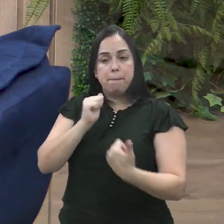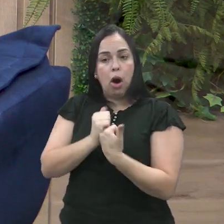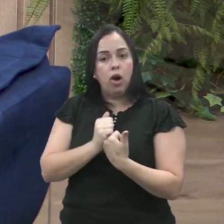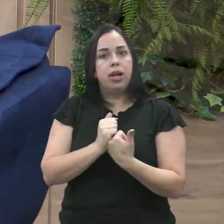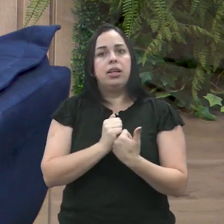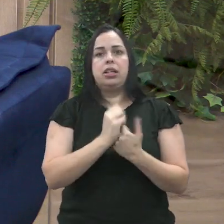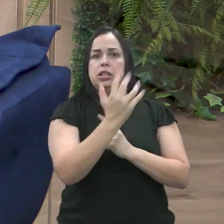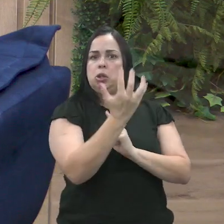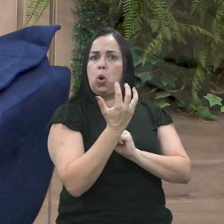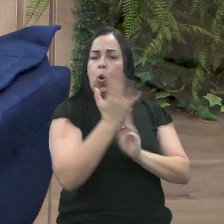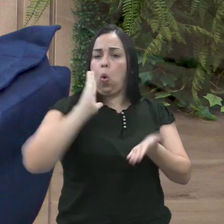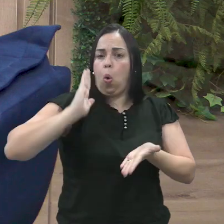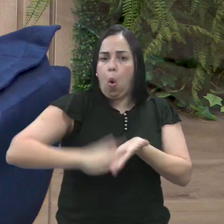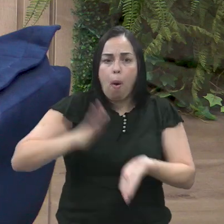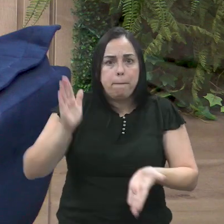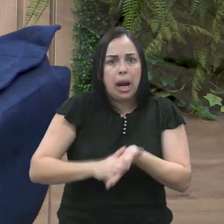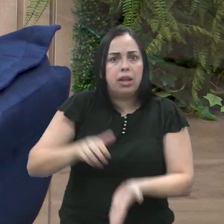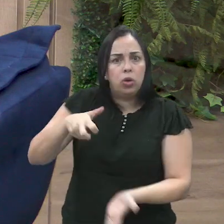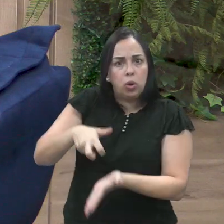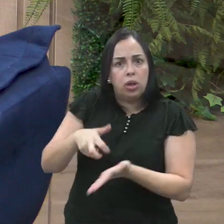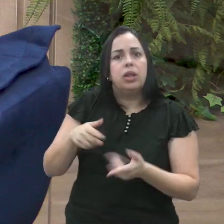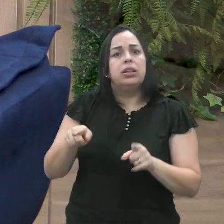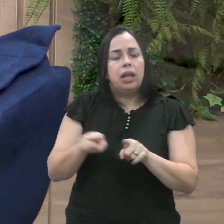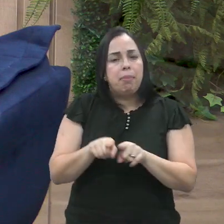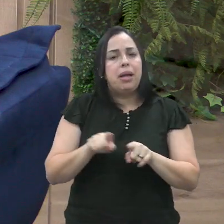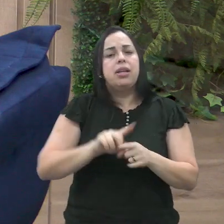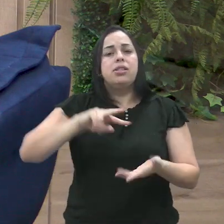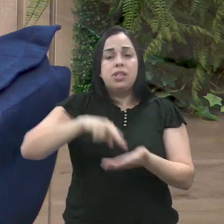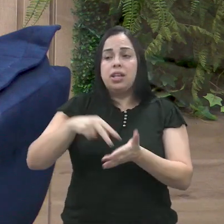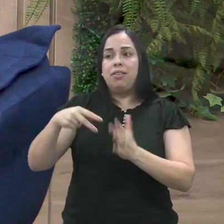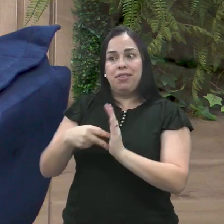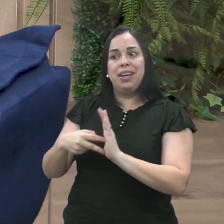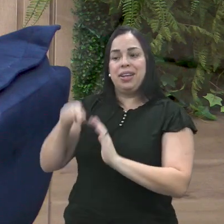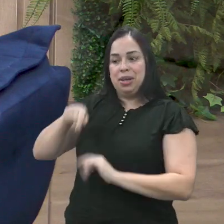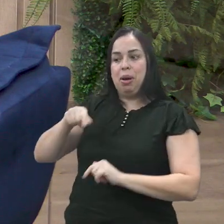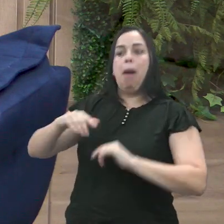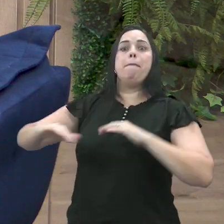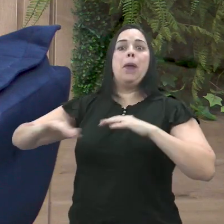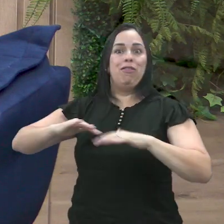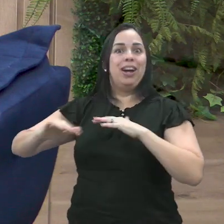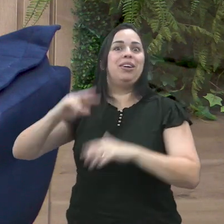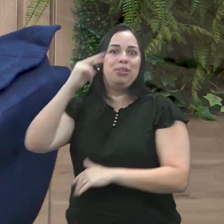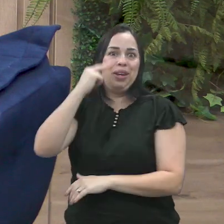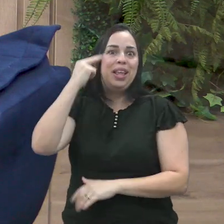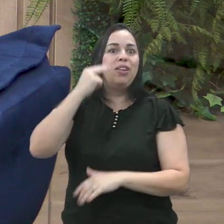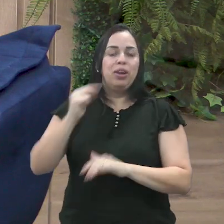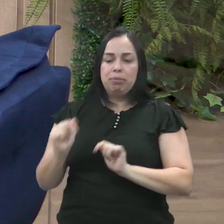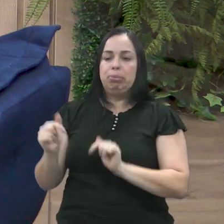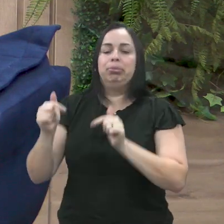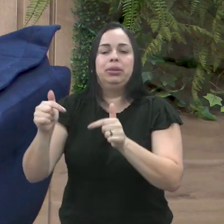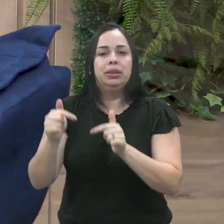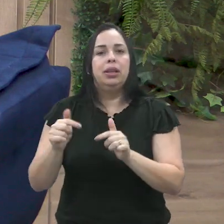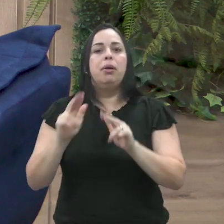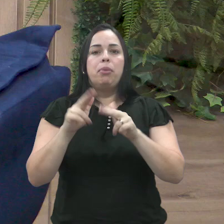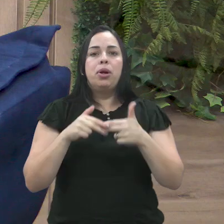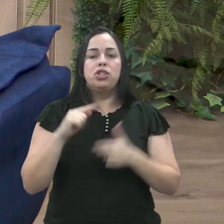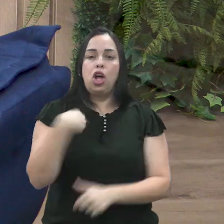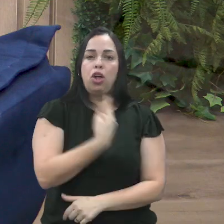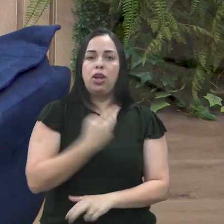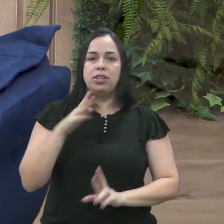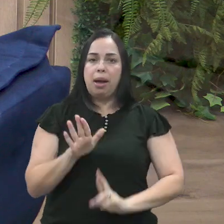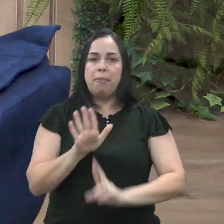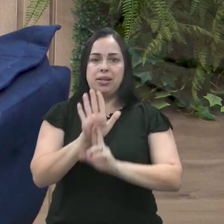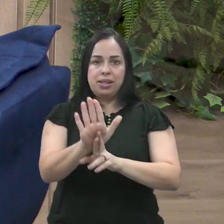determinados projetos, fazendo pressão para que esses projetos sejam aprovados, isso também move os políticos. Então é por isso que é importante para a gente aqui,